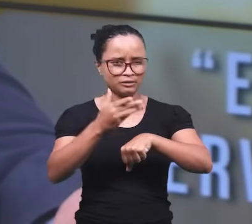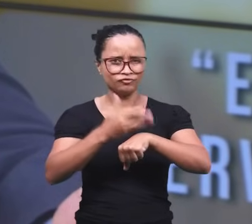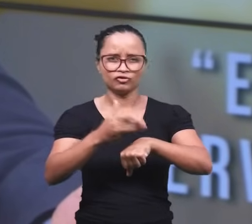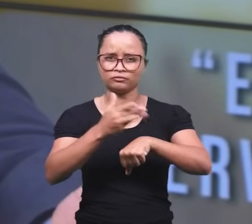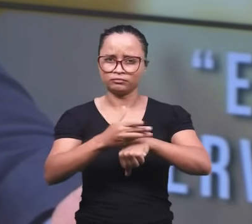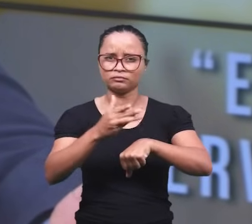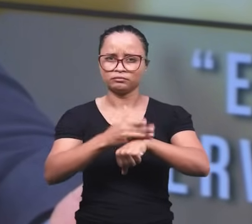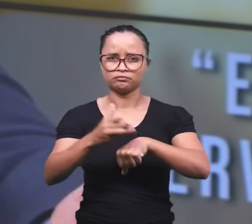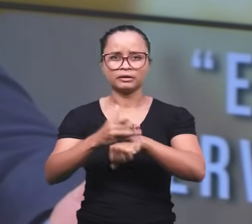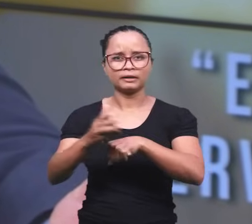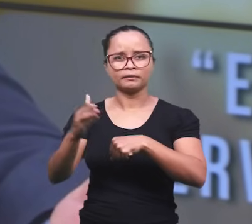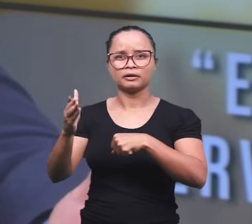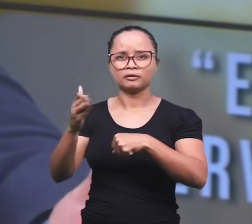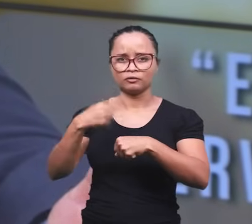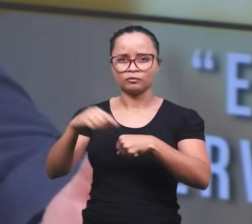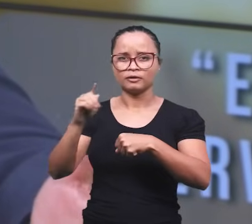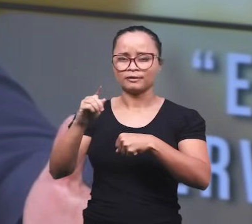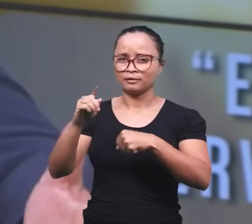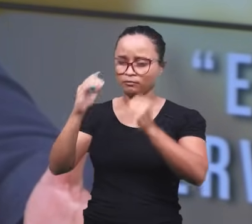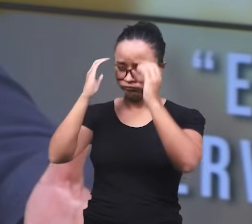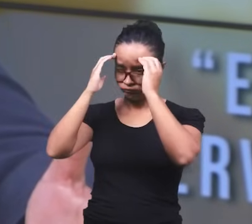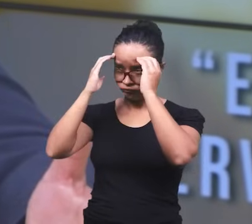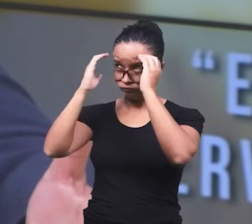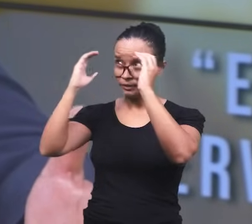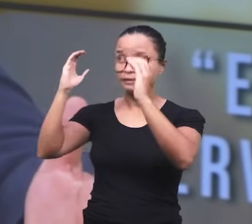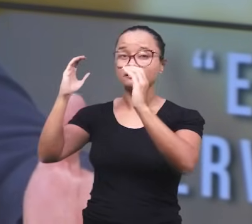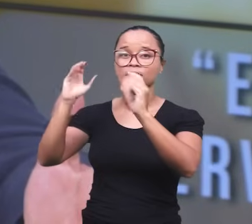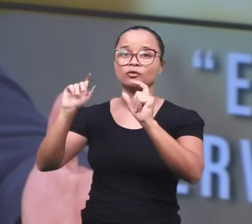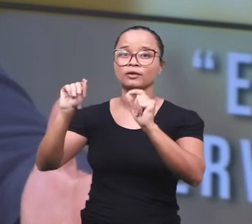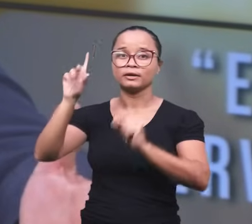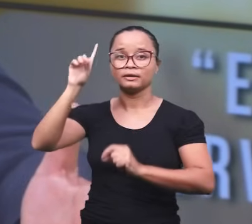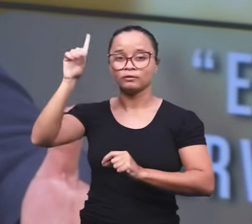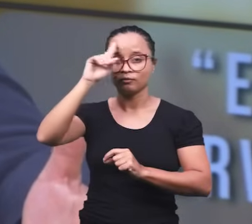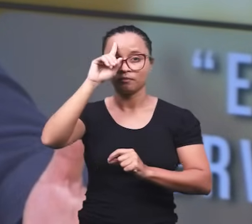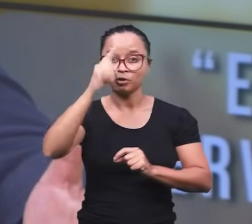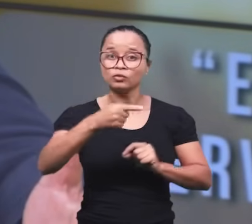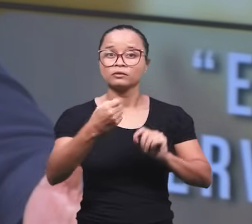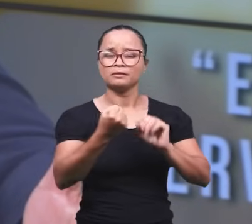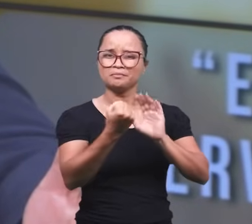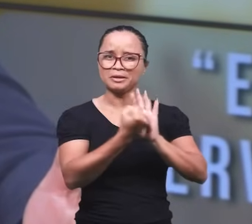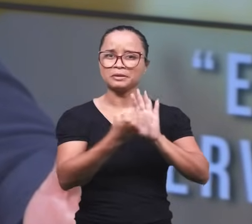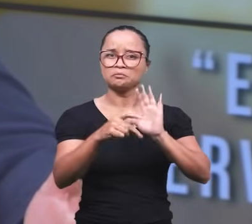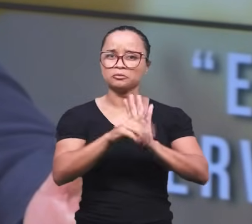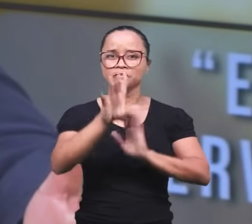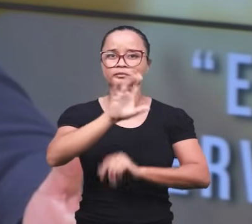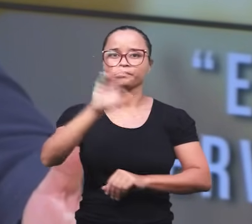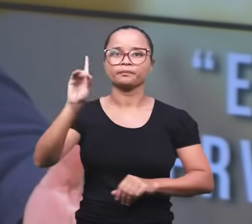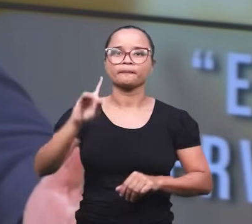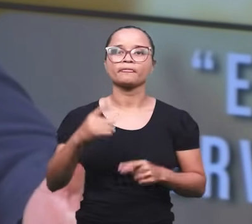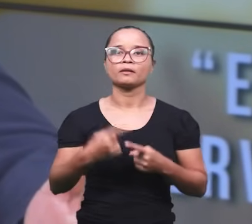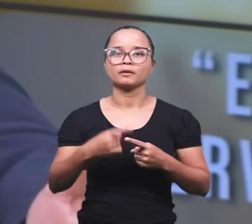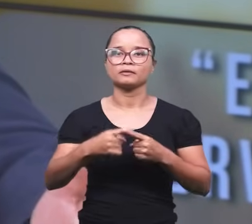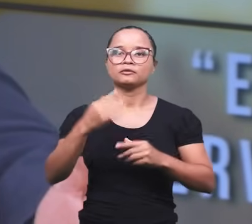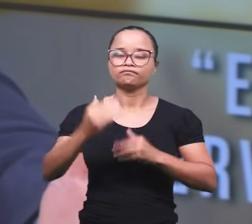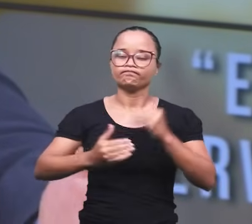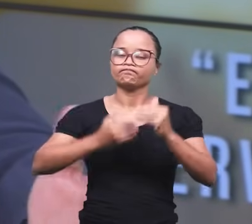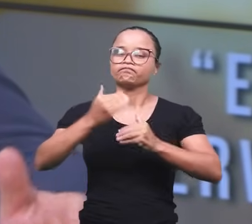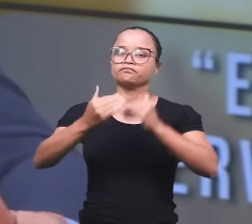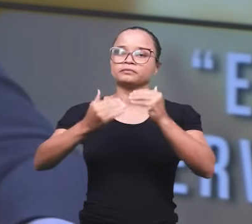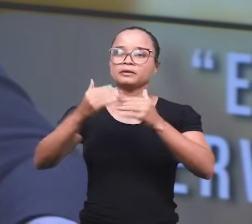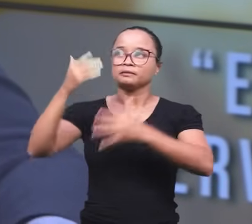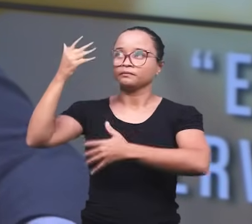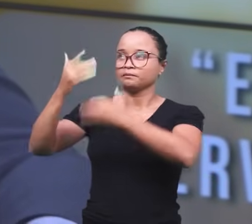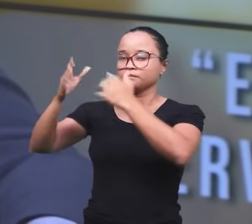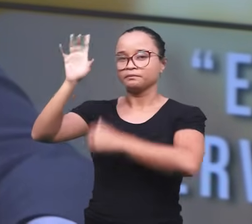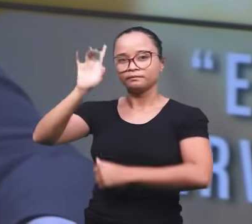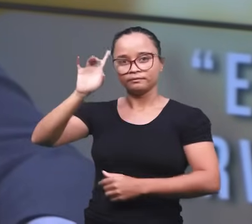sigamos esses Marcos né para que possamos ser vamos dizer assim bem cedidos